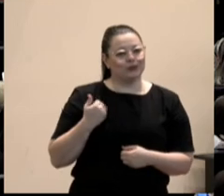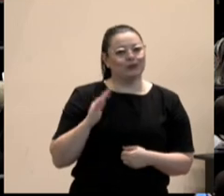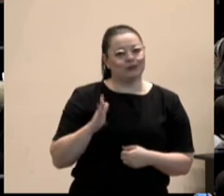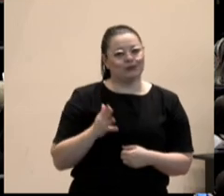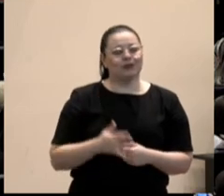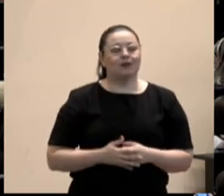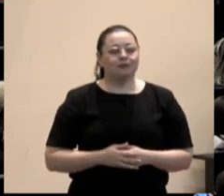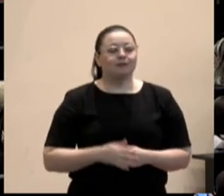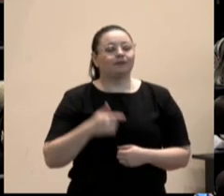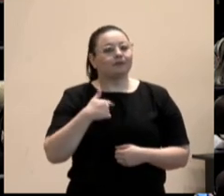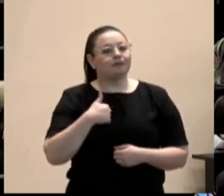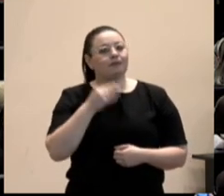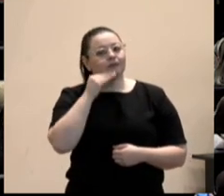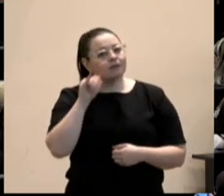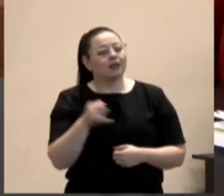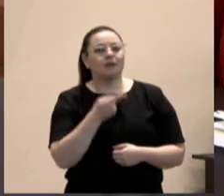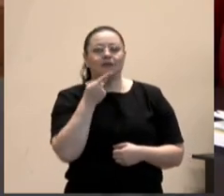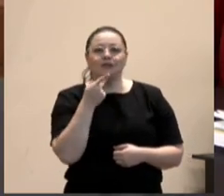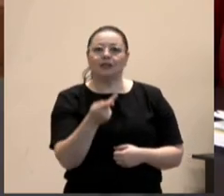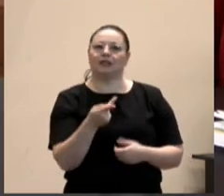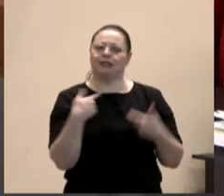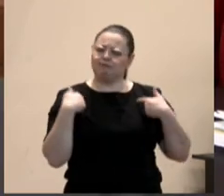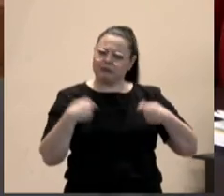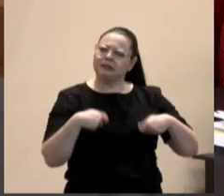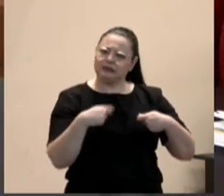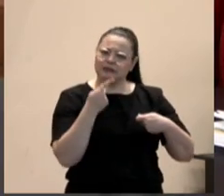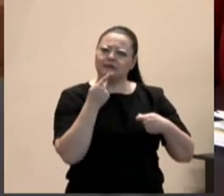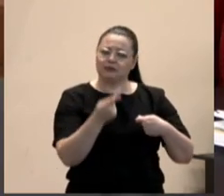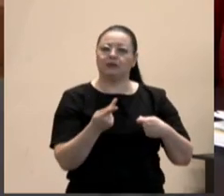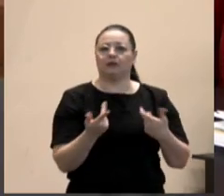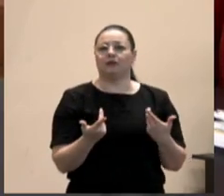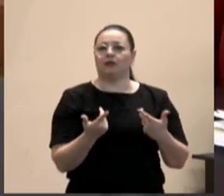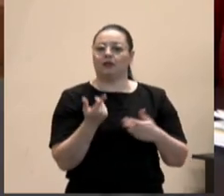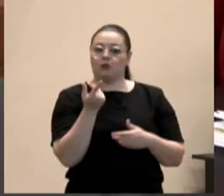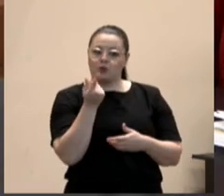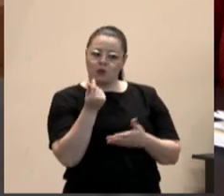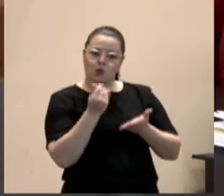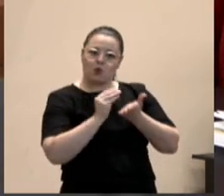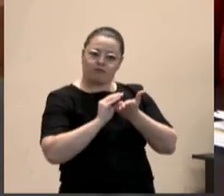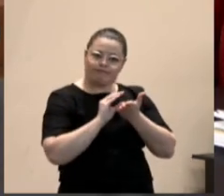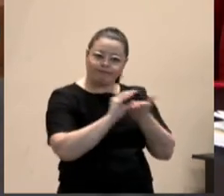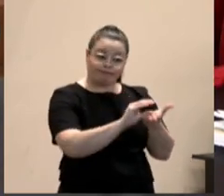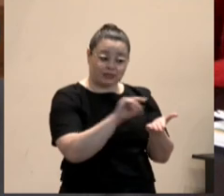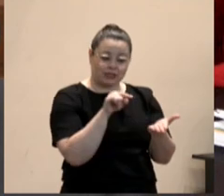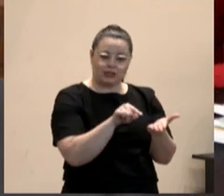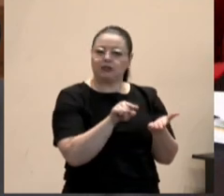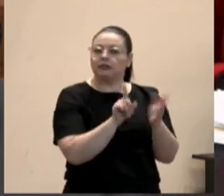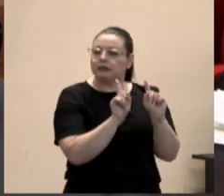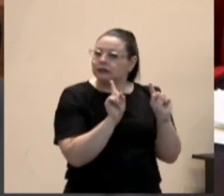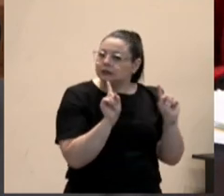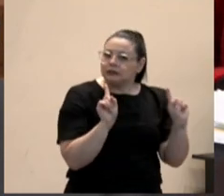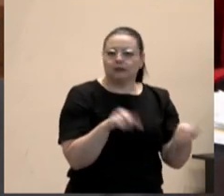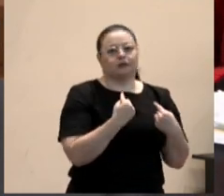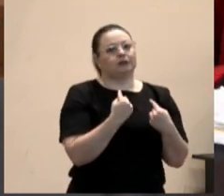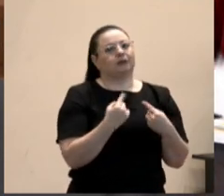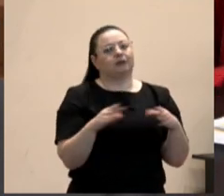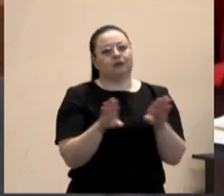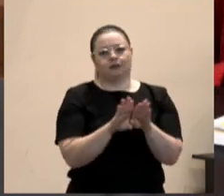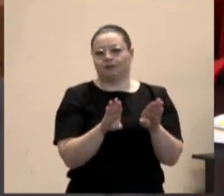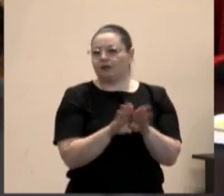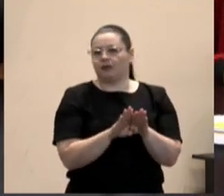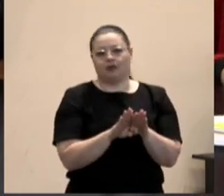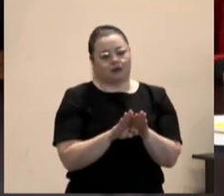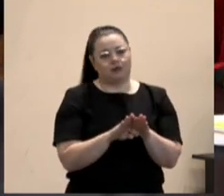eu preciso dizer que o financiamento, que é um outro desafio extraordinário, inclusive para